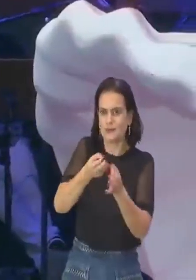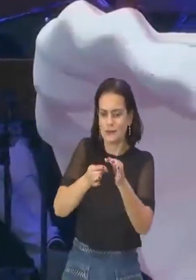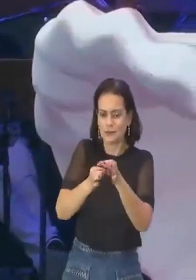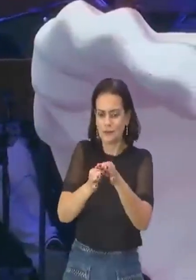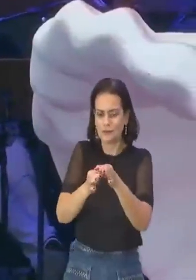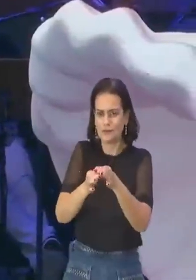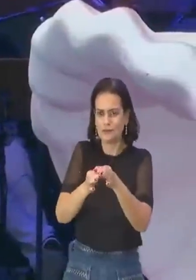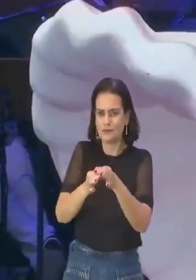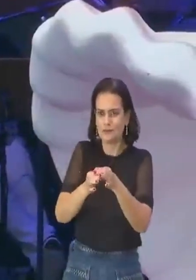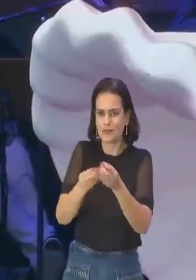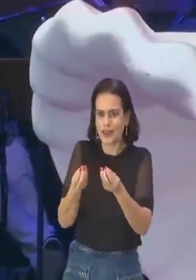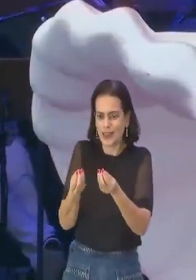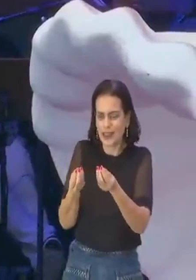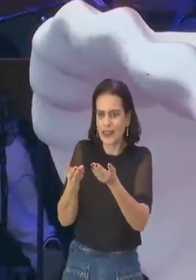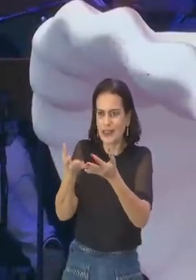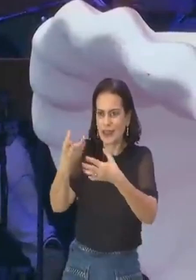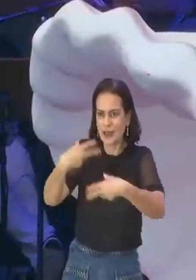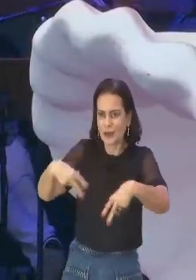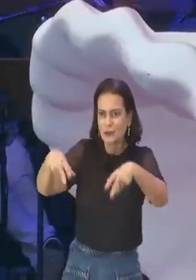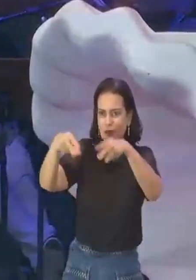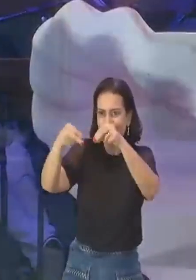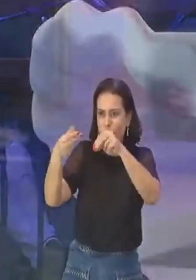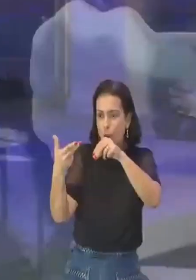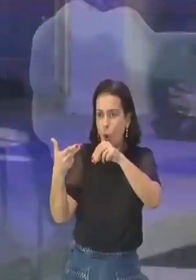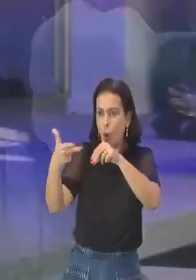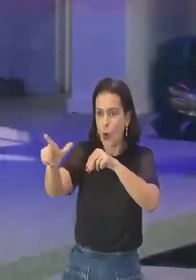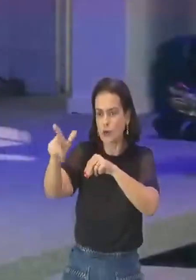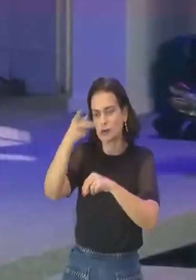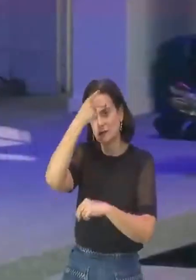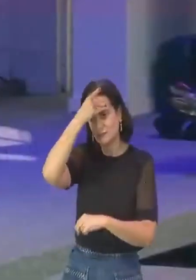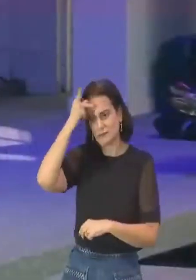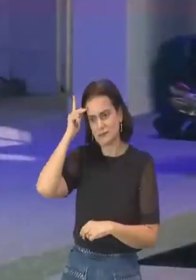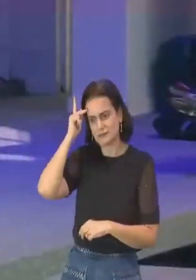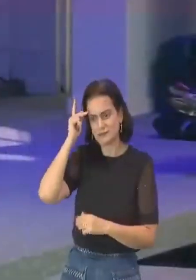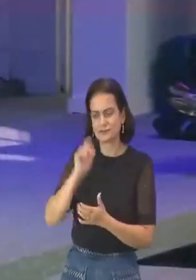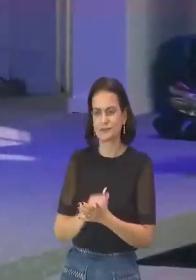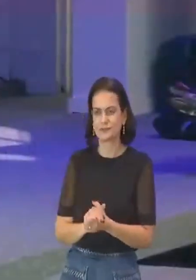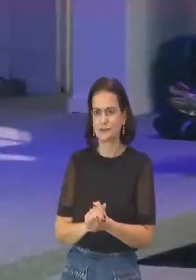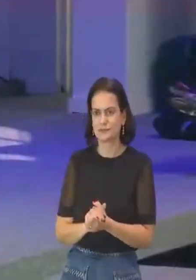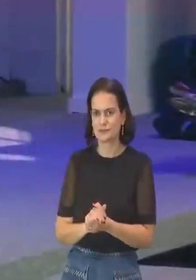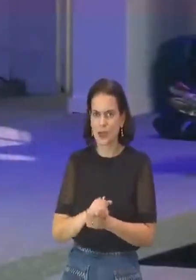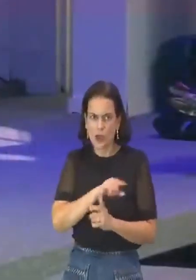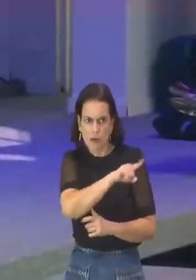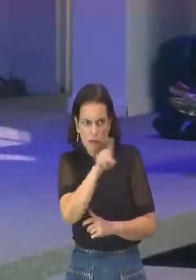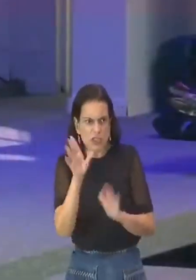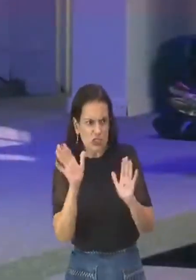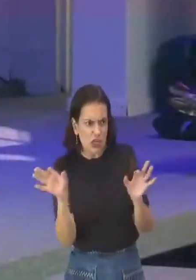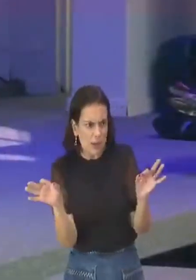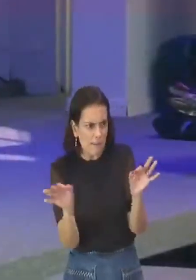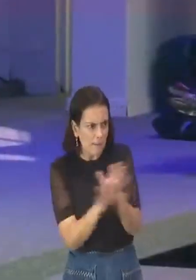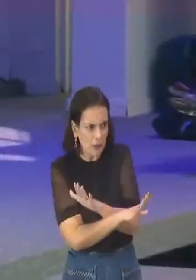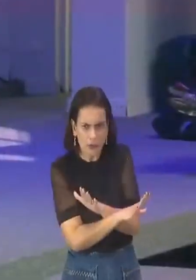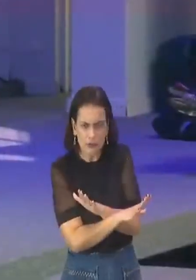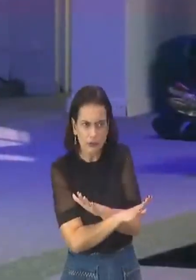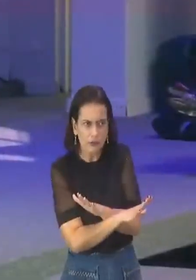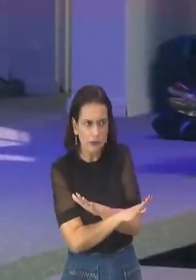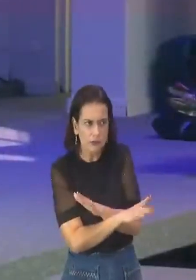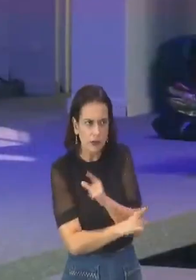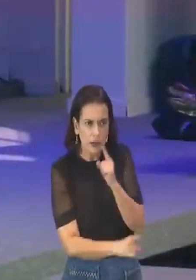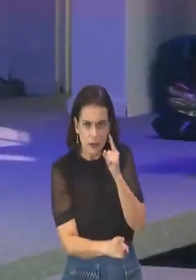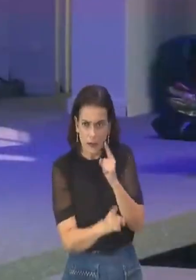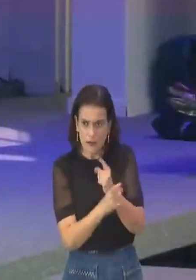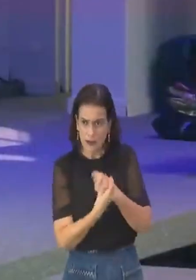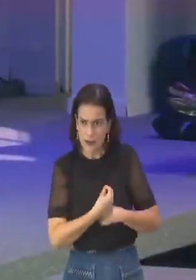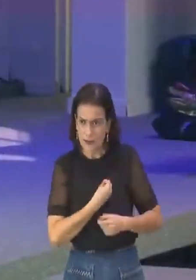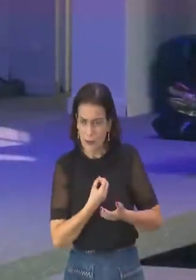e ela pode ser entregue a outra pessoa. Será que você já está preparada para entregar a